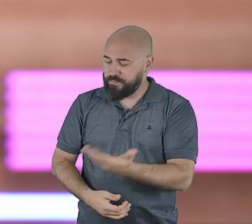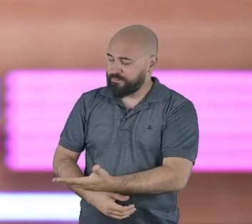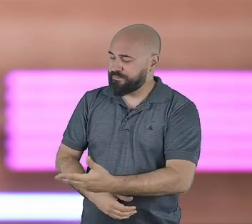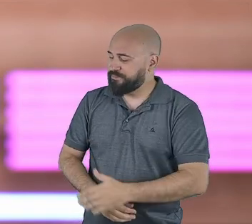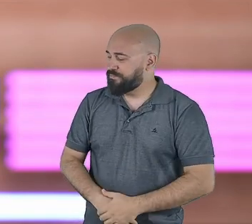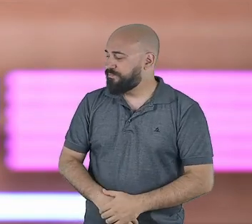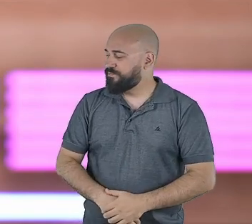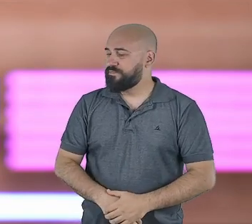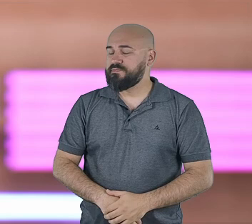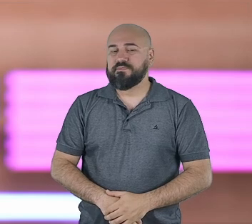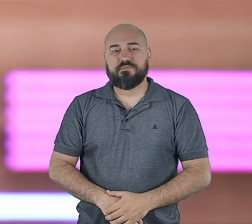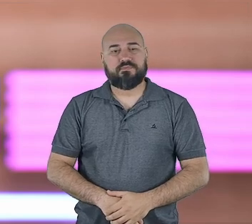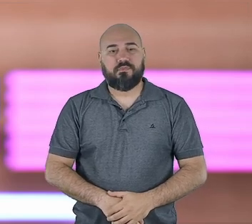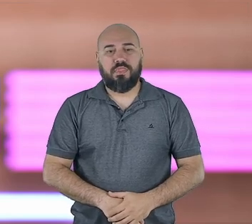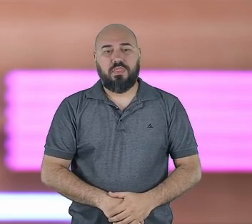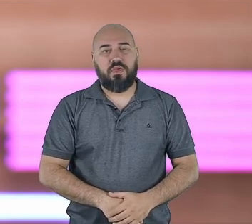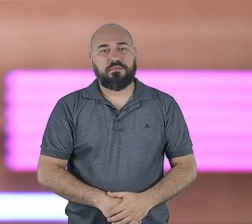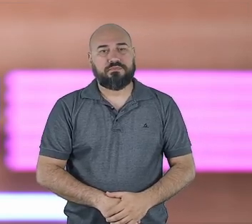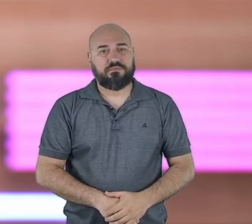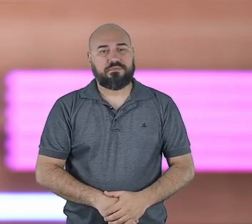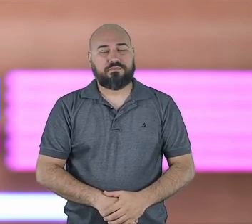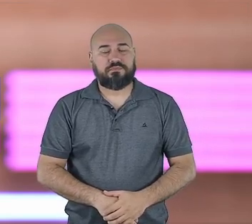0077. Vou repetir, 12